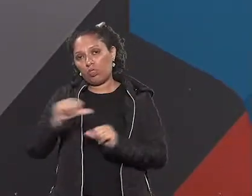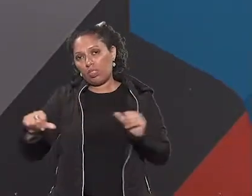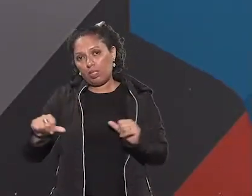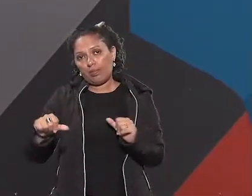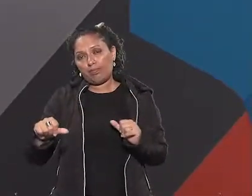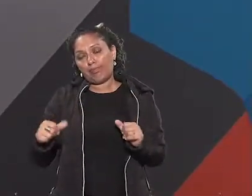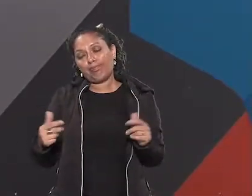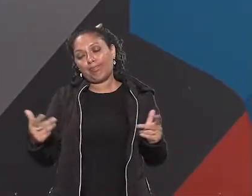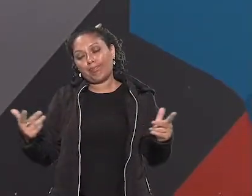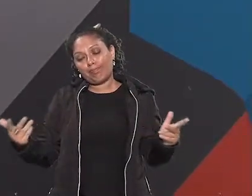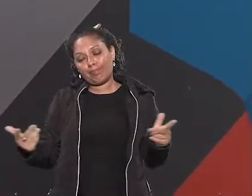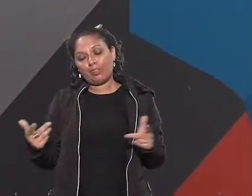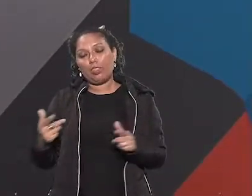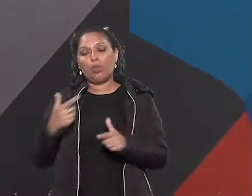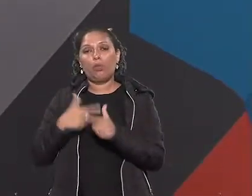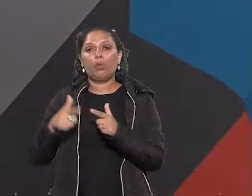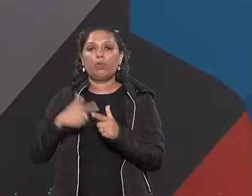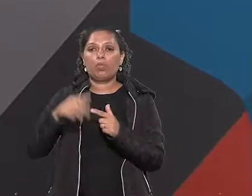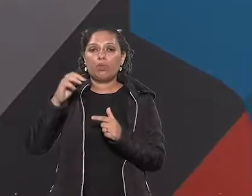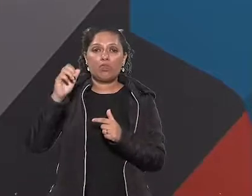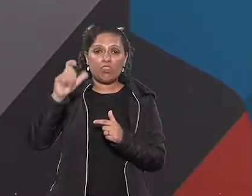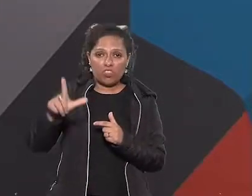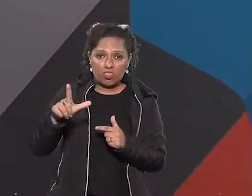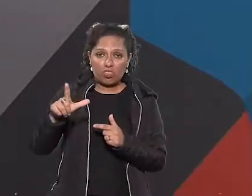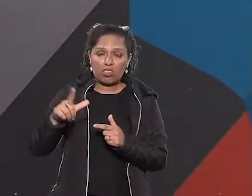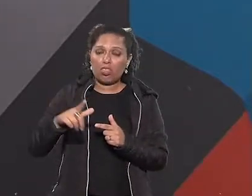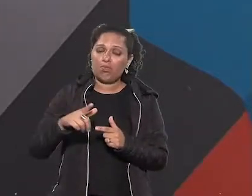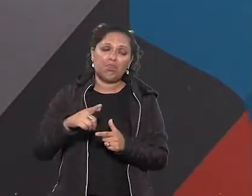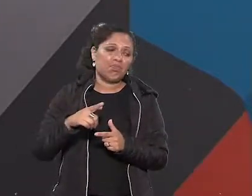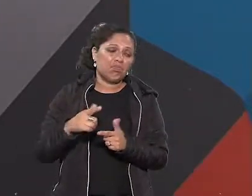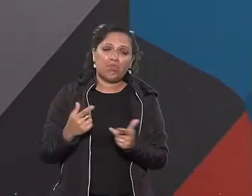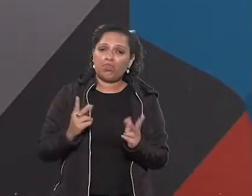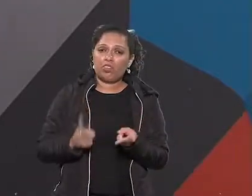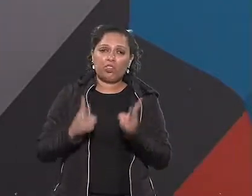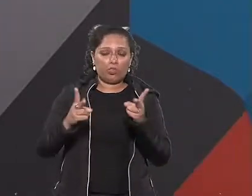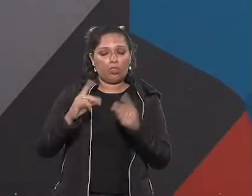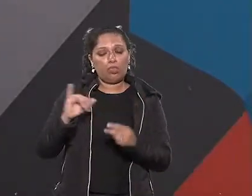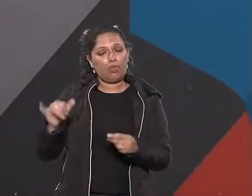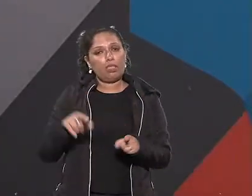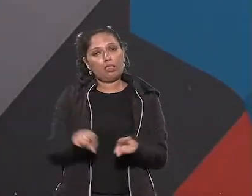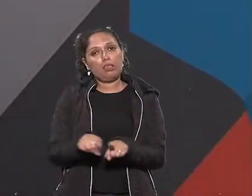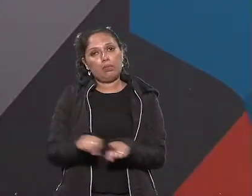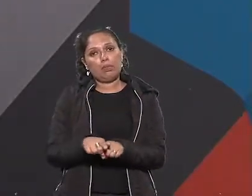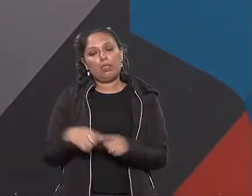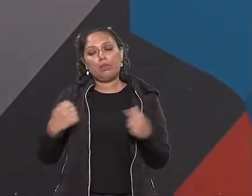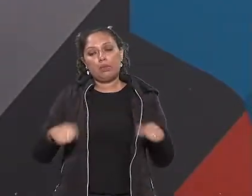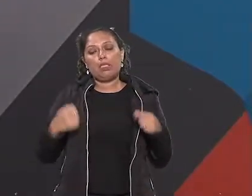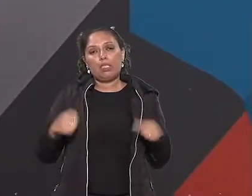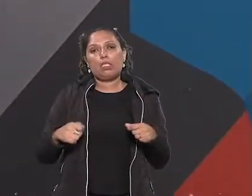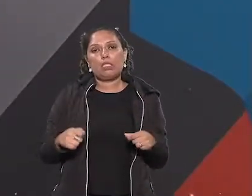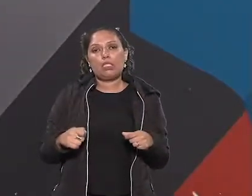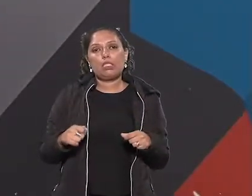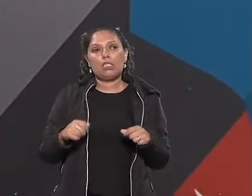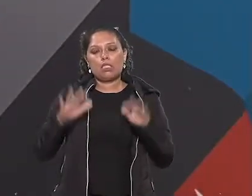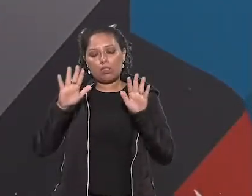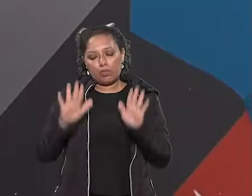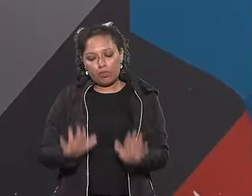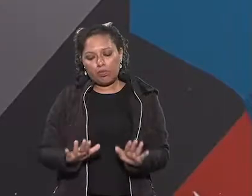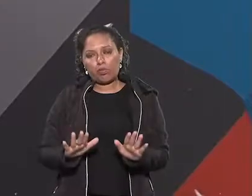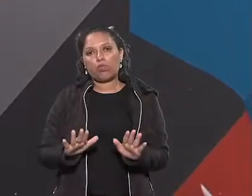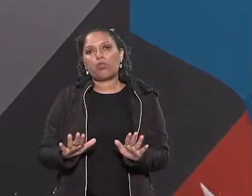o regime passa a ser uma falácia. E também, né, tem que ser